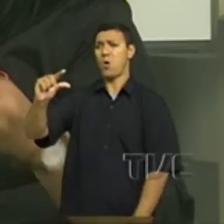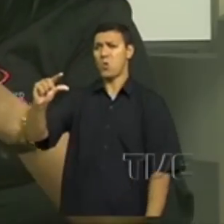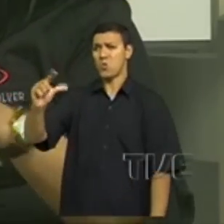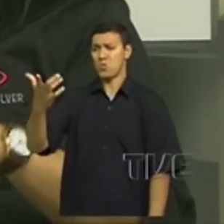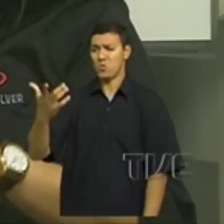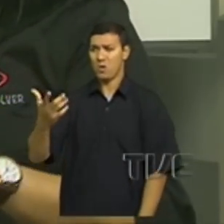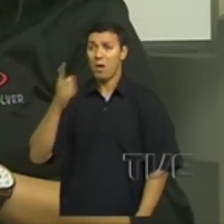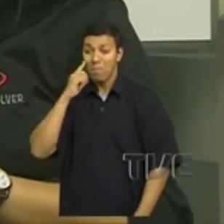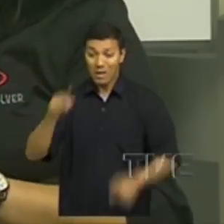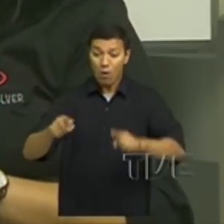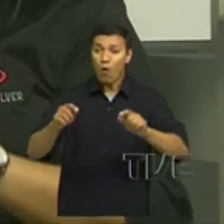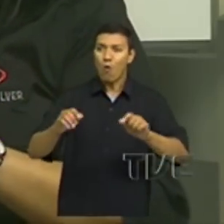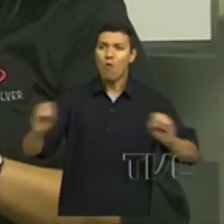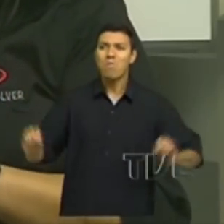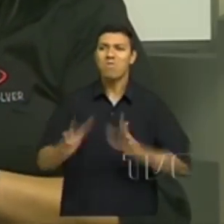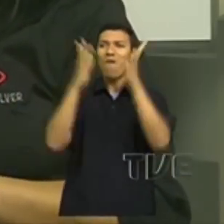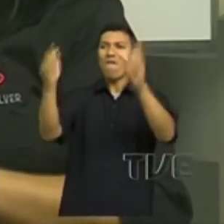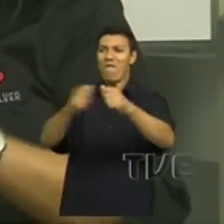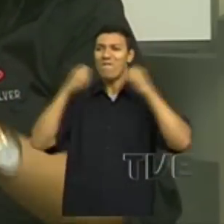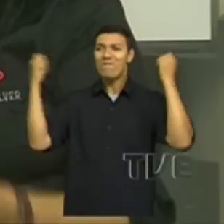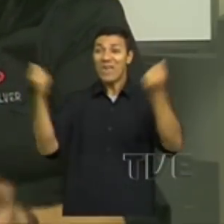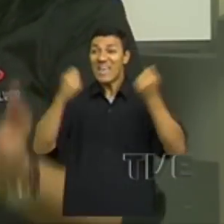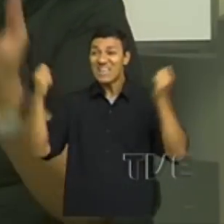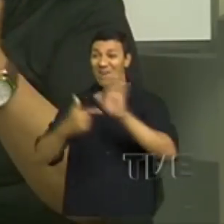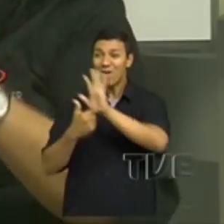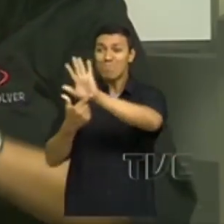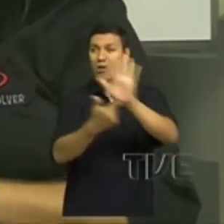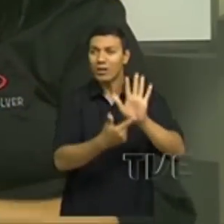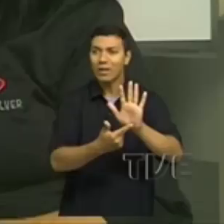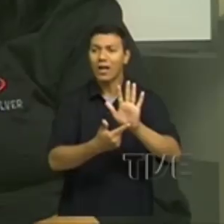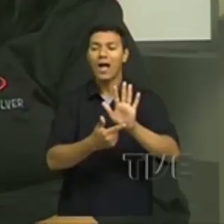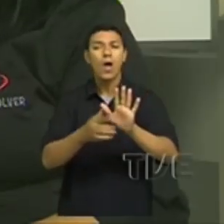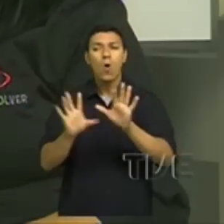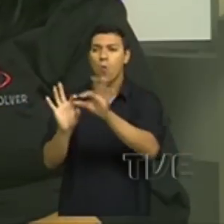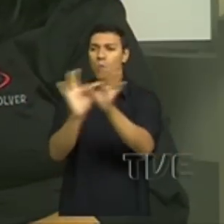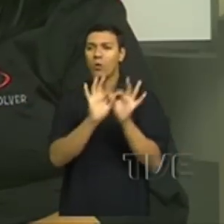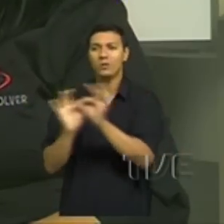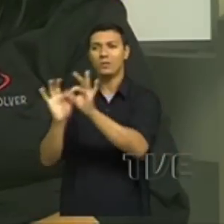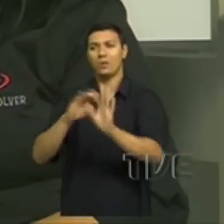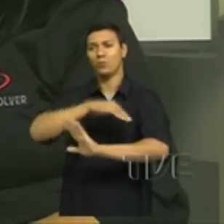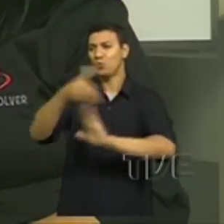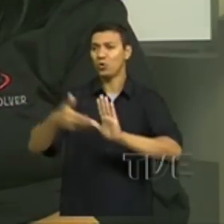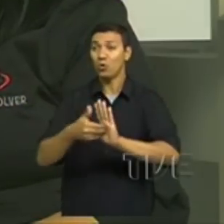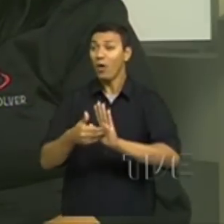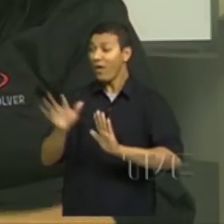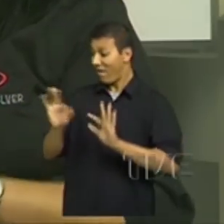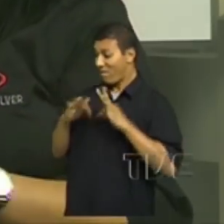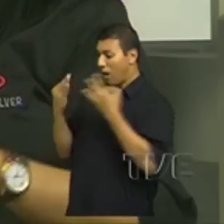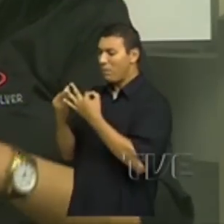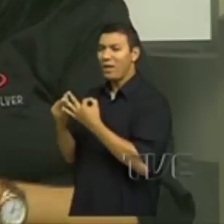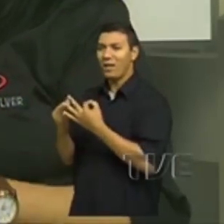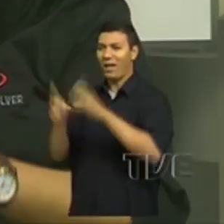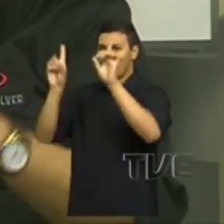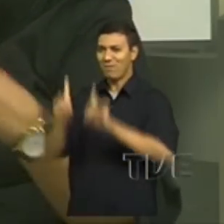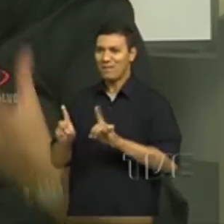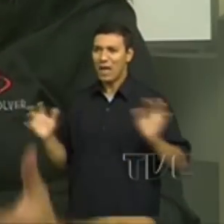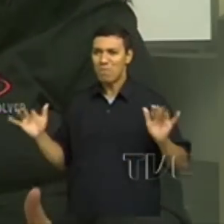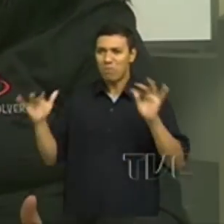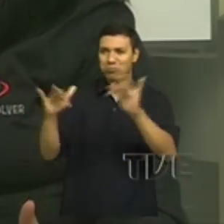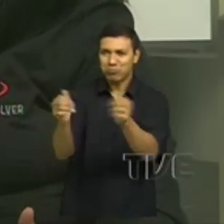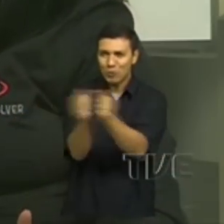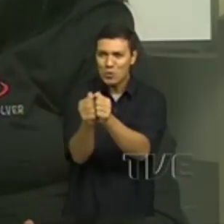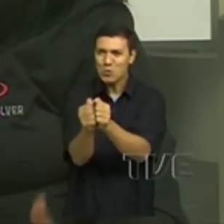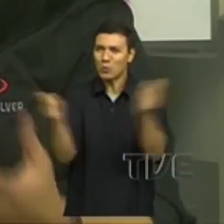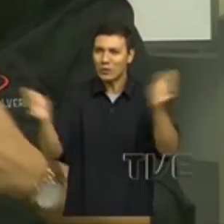consegue unir isso e trazer a família para também próximo dessa pessoa com deficiência. Não são sessões